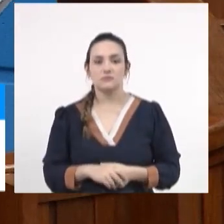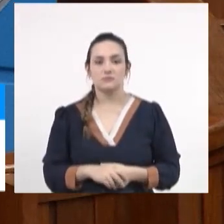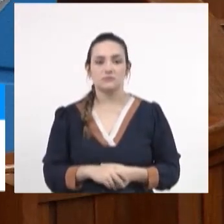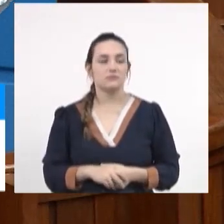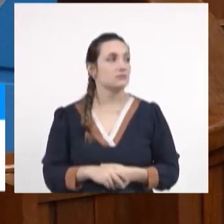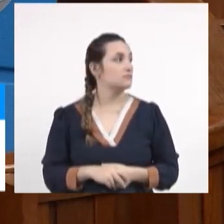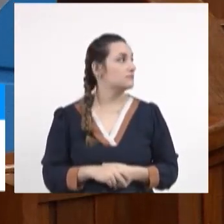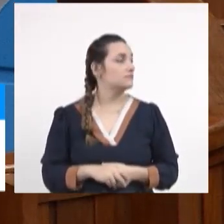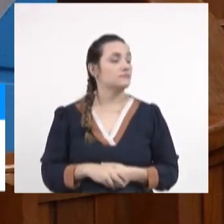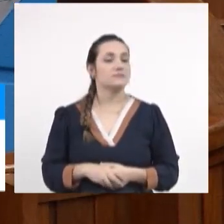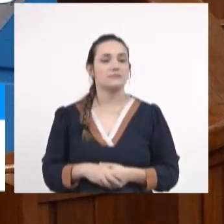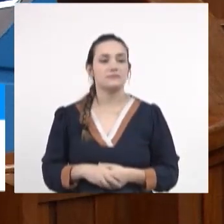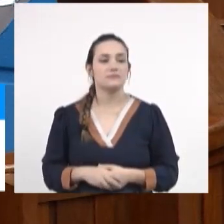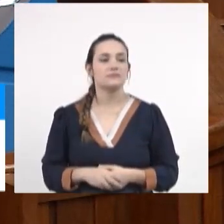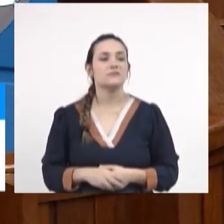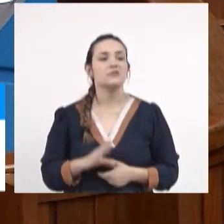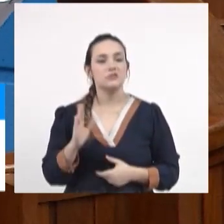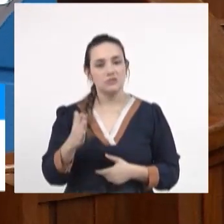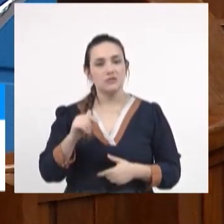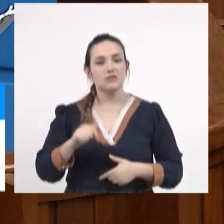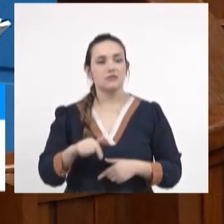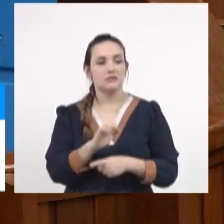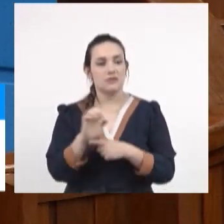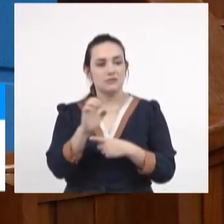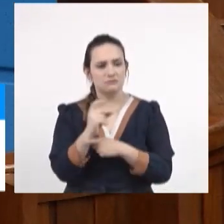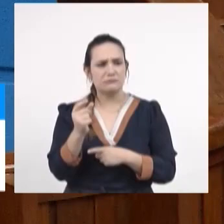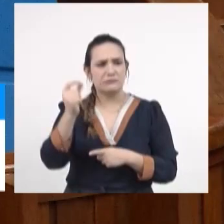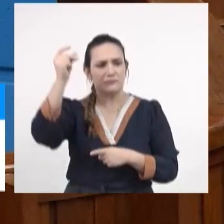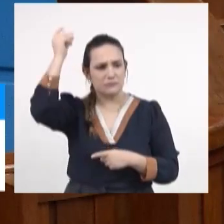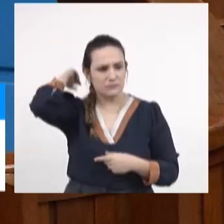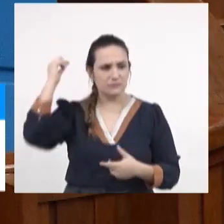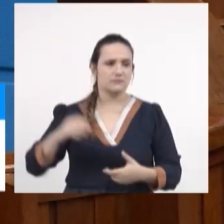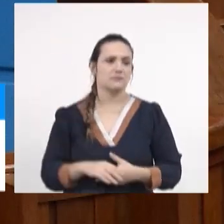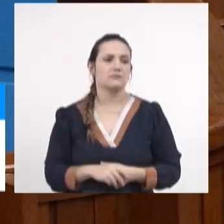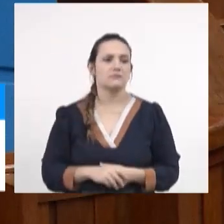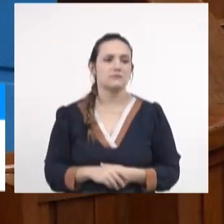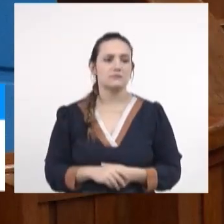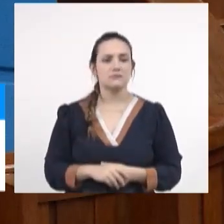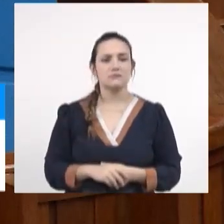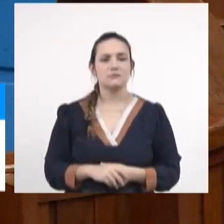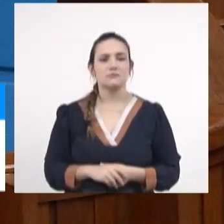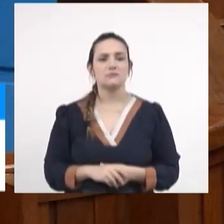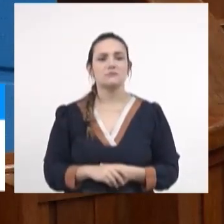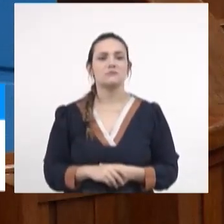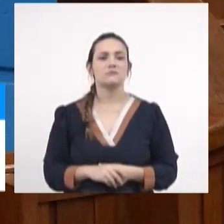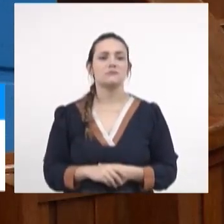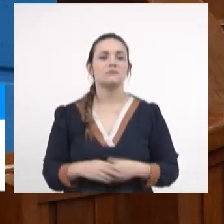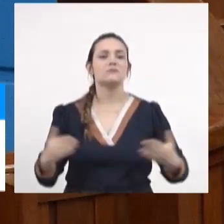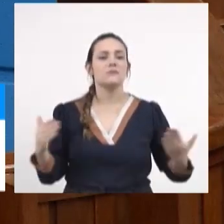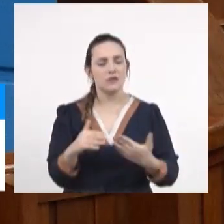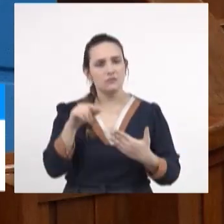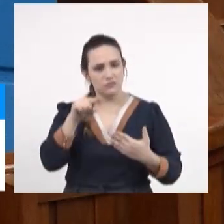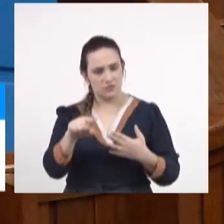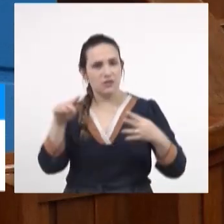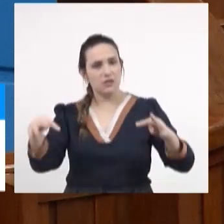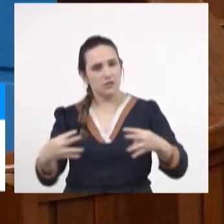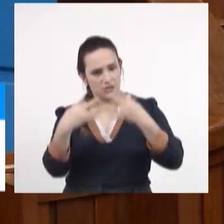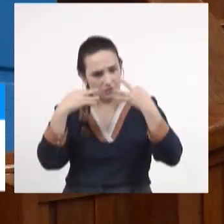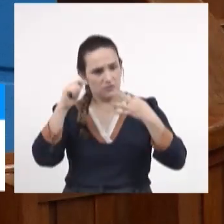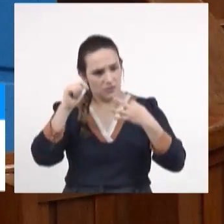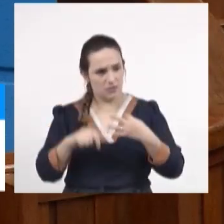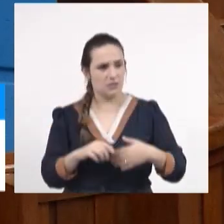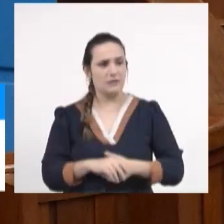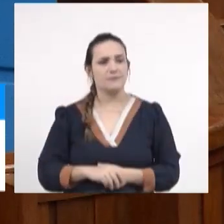esta organização atua aqui no nosso estado. Para que Vossas Excelências e você que está nos ouvindo através da rádio e da TV